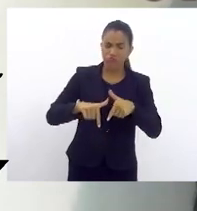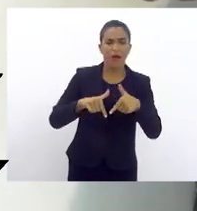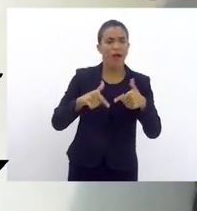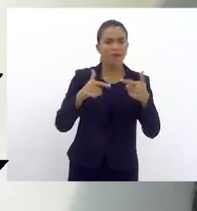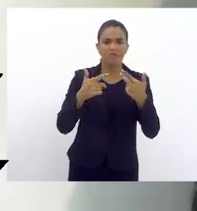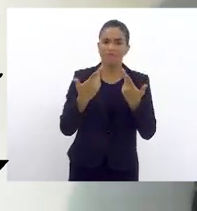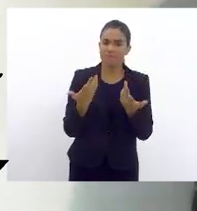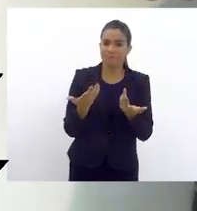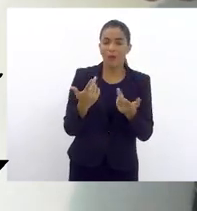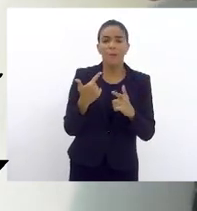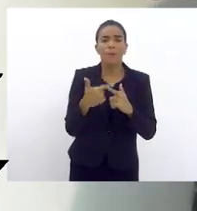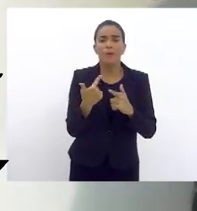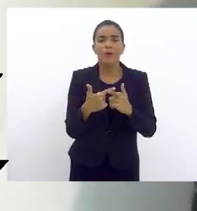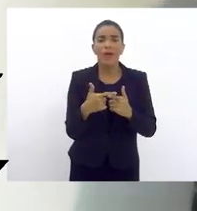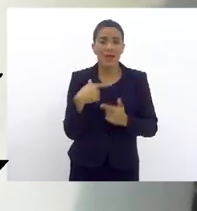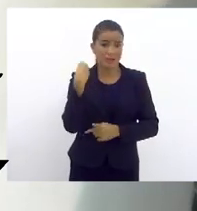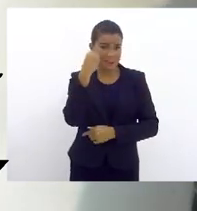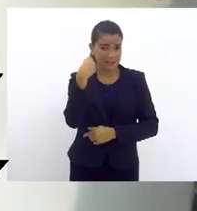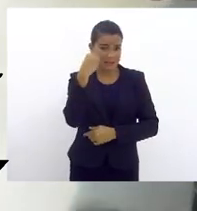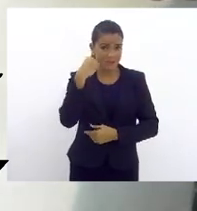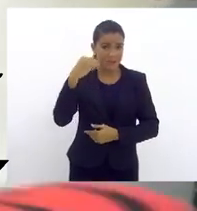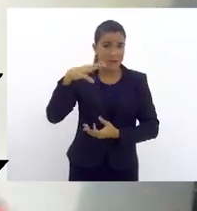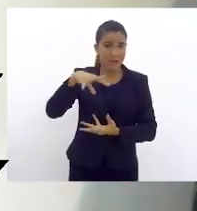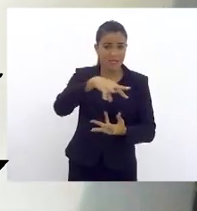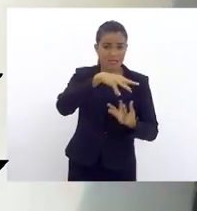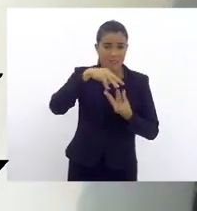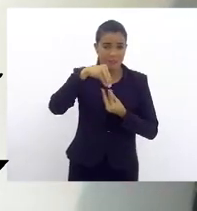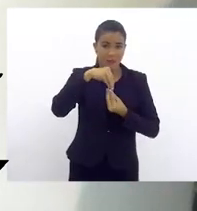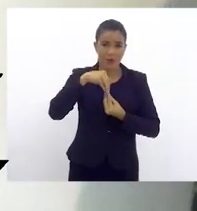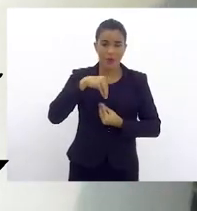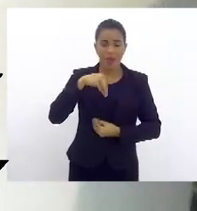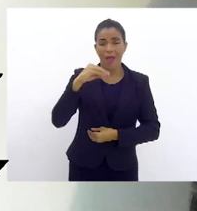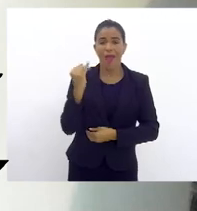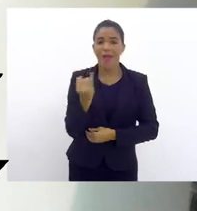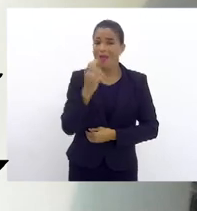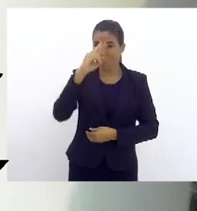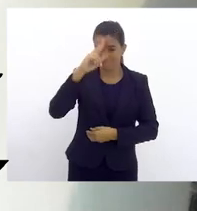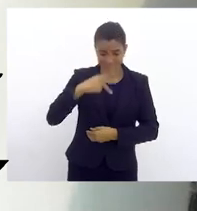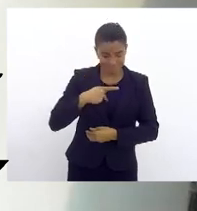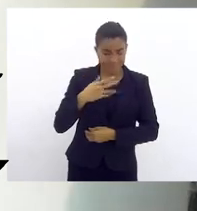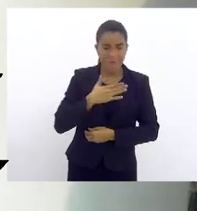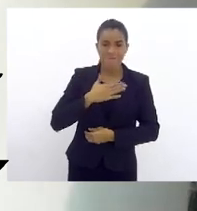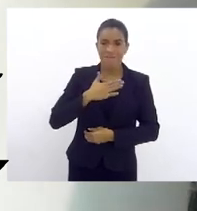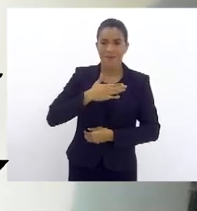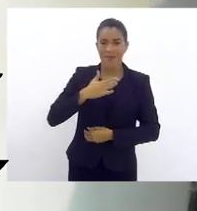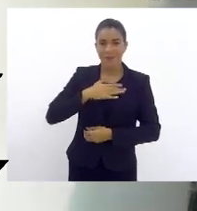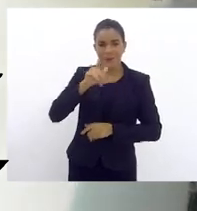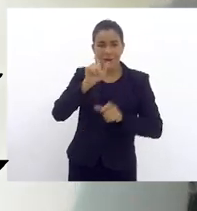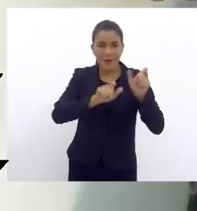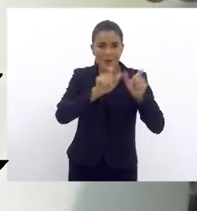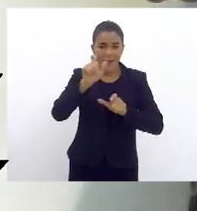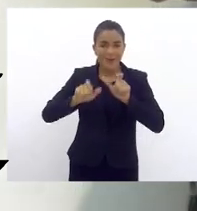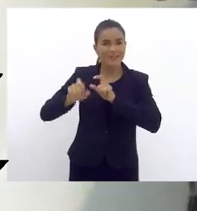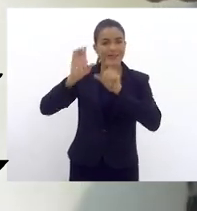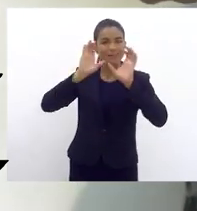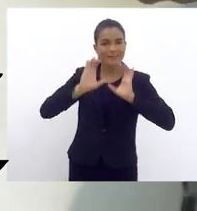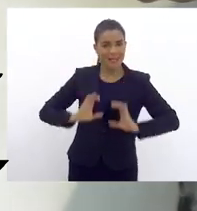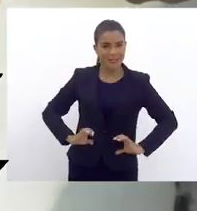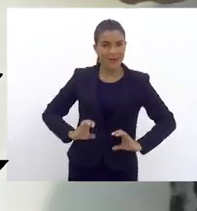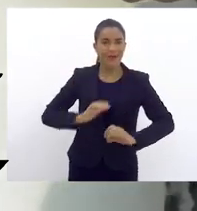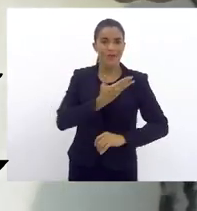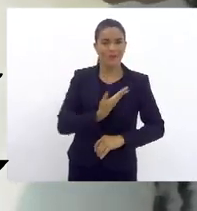né Afinal de contas a experiência espiritual é uma experiência individual de mim e todos são cidadãos do Estado todos têm